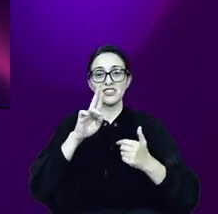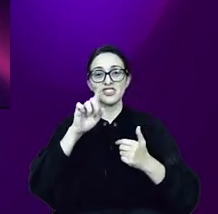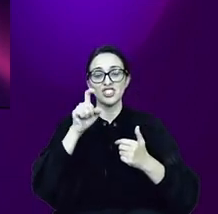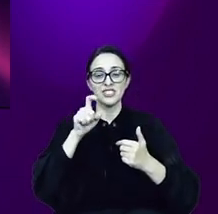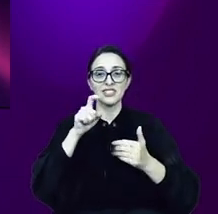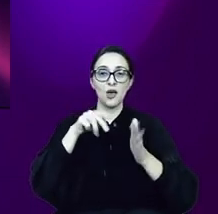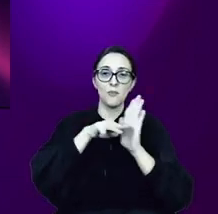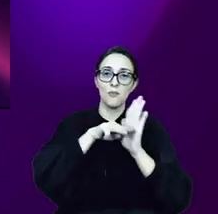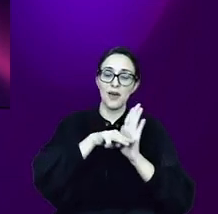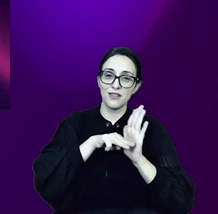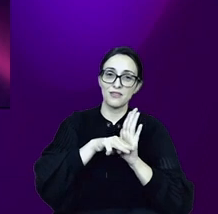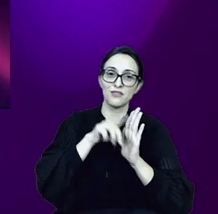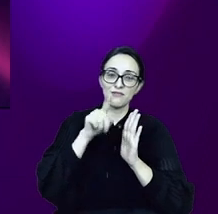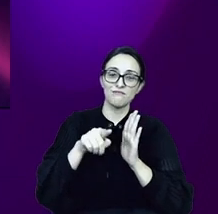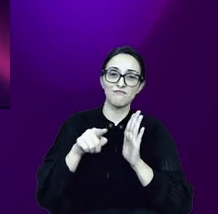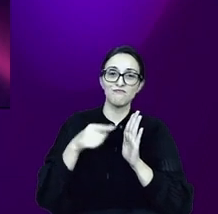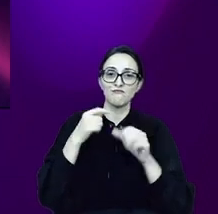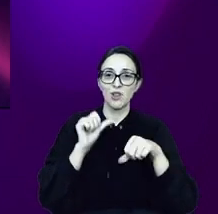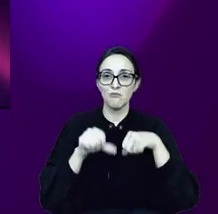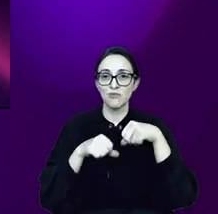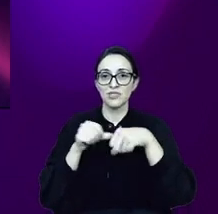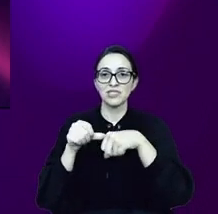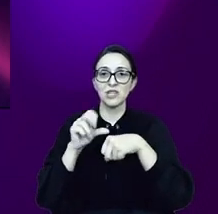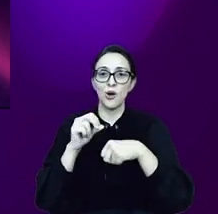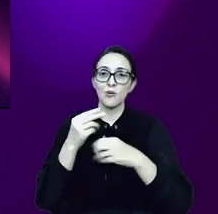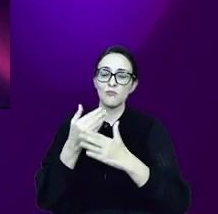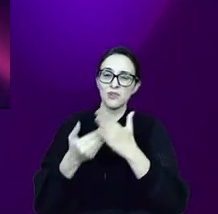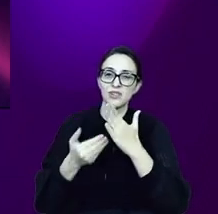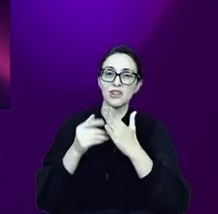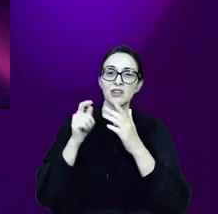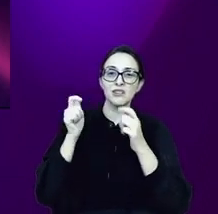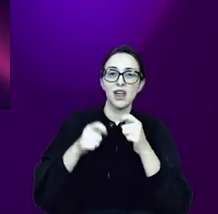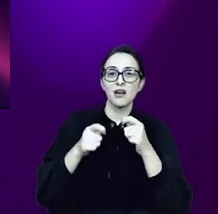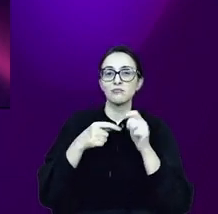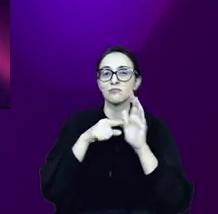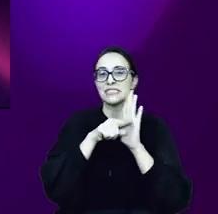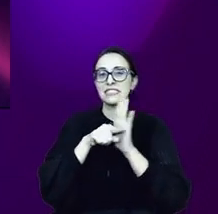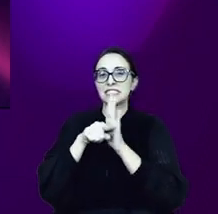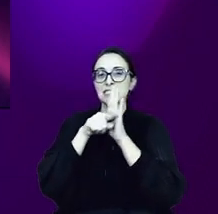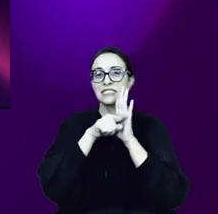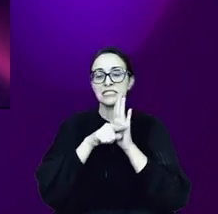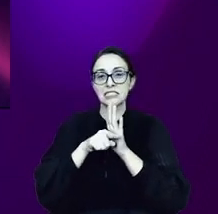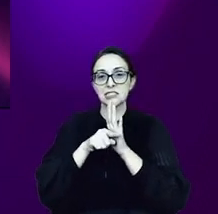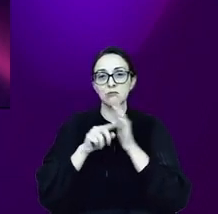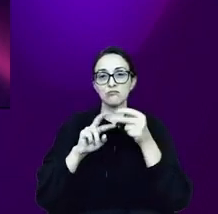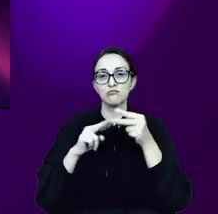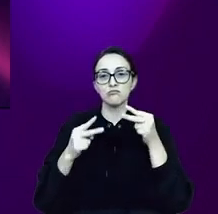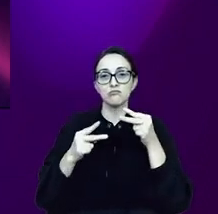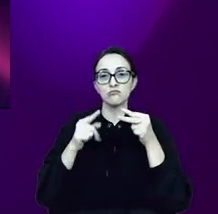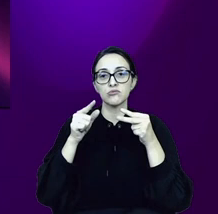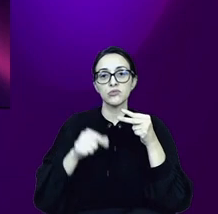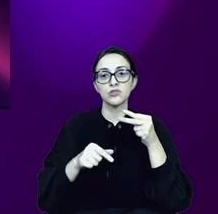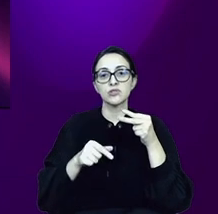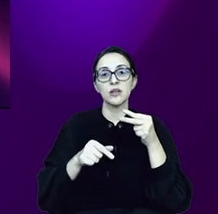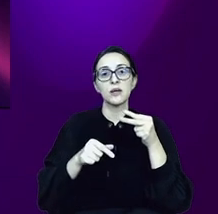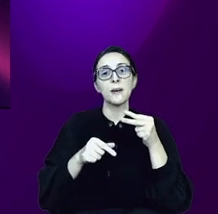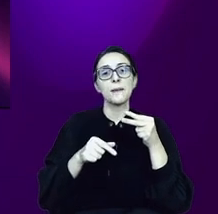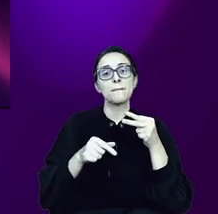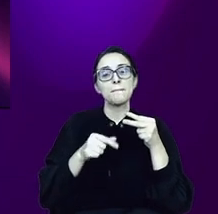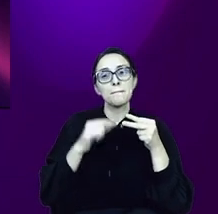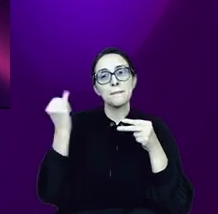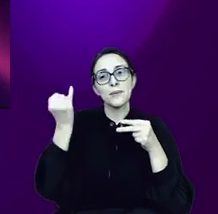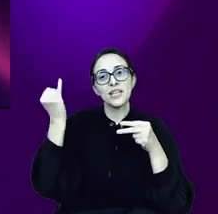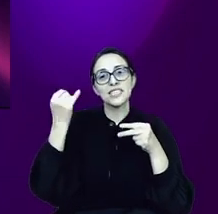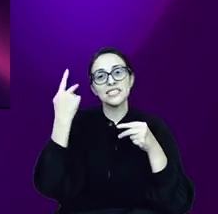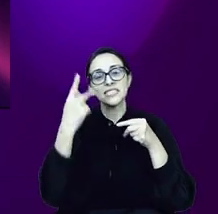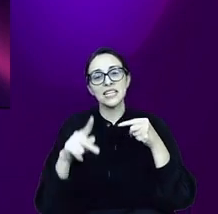método, uma mutação ou perda que pode ser pesquisada através do estudo de imunohistoquímica, e a importância